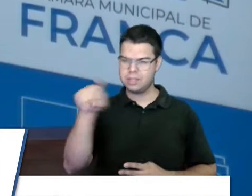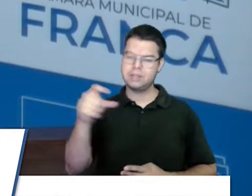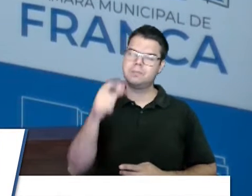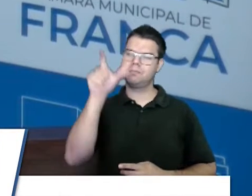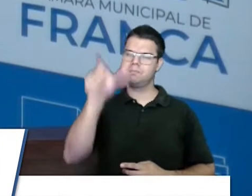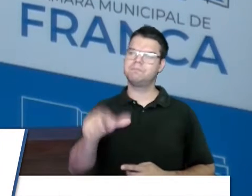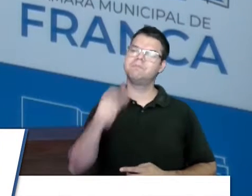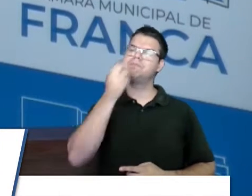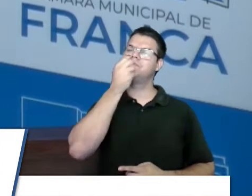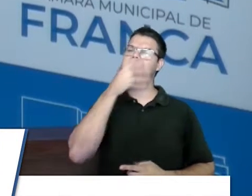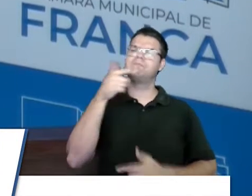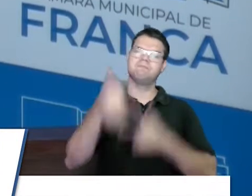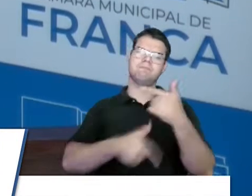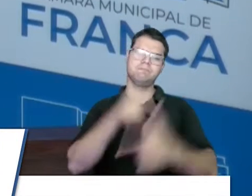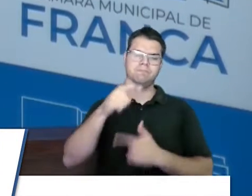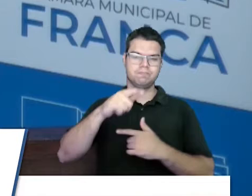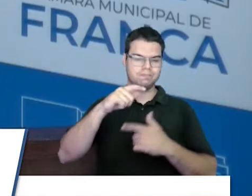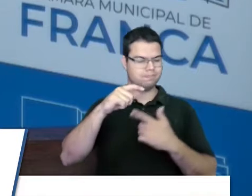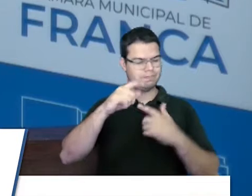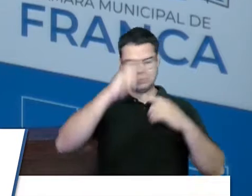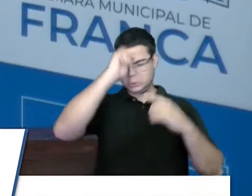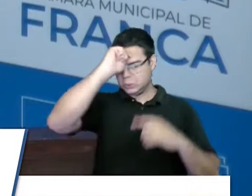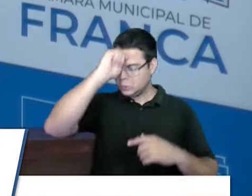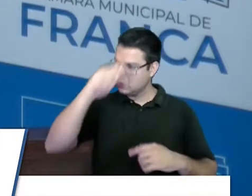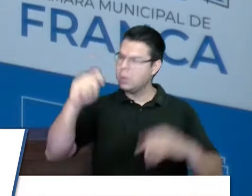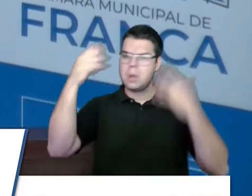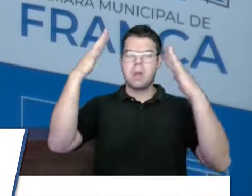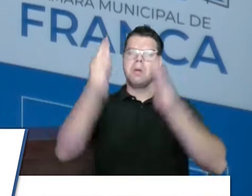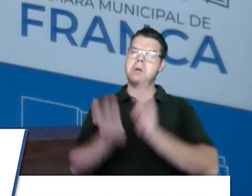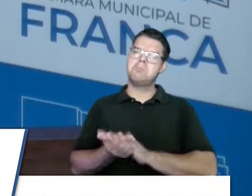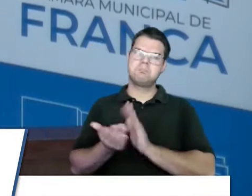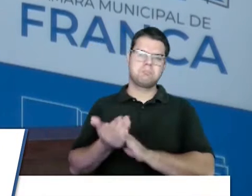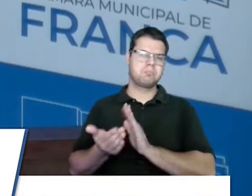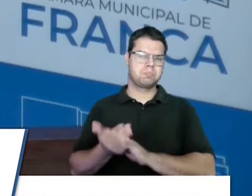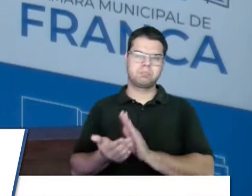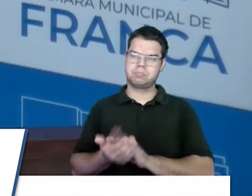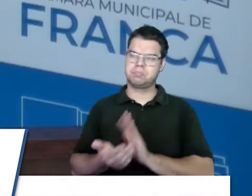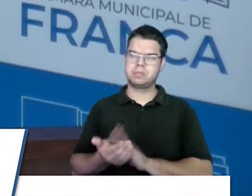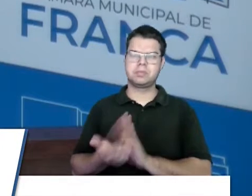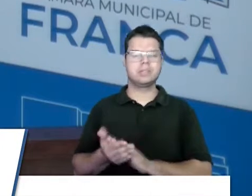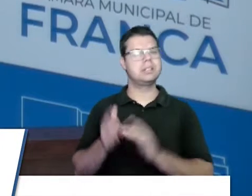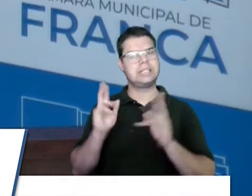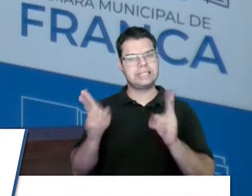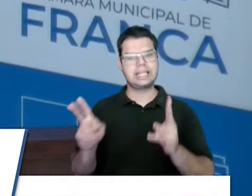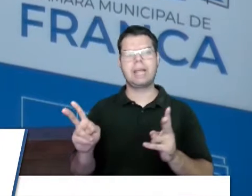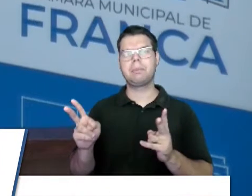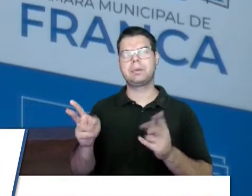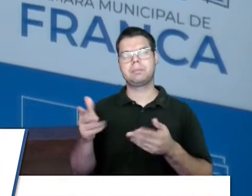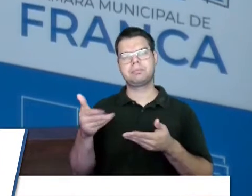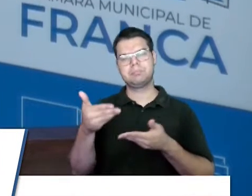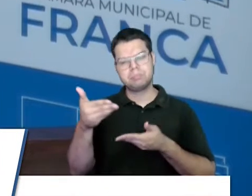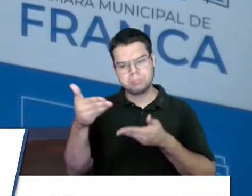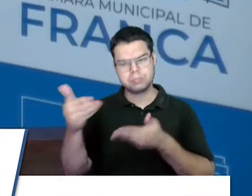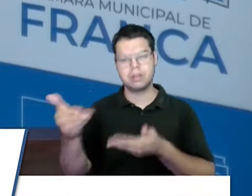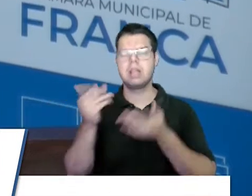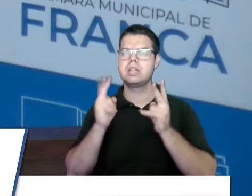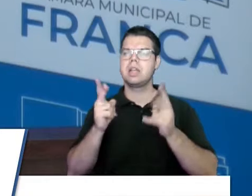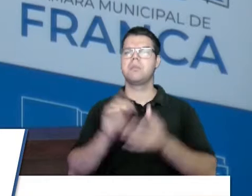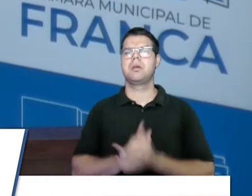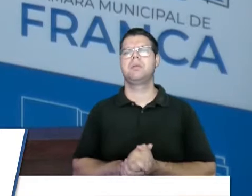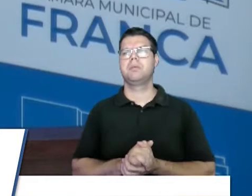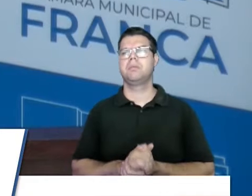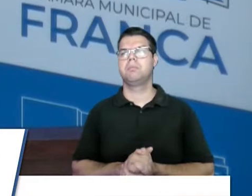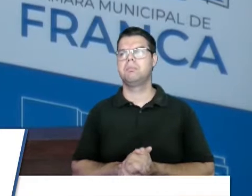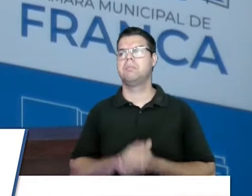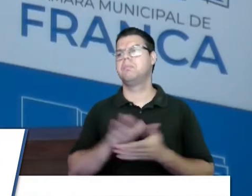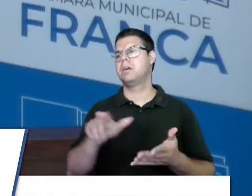de tirar o chapéu mesmo, de aplaudi-lo. Sempre me coloquei à disposição dele, mas ele não aguenta